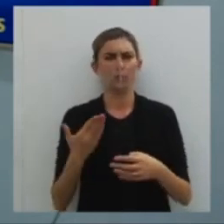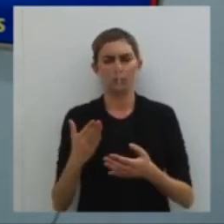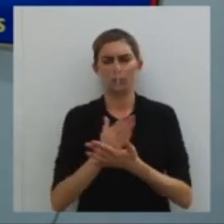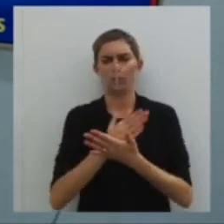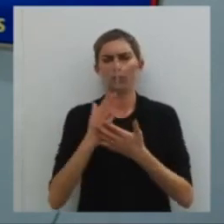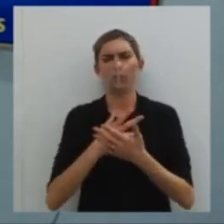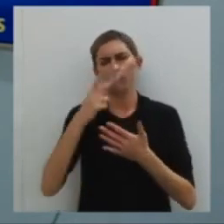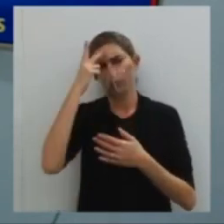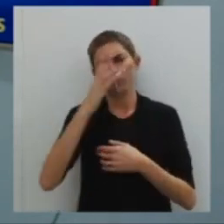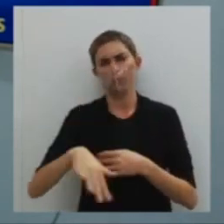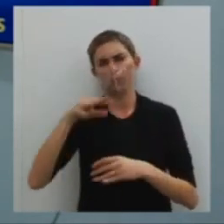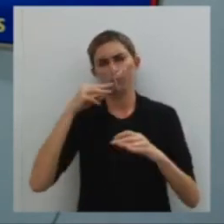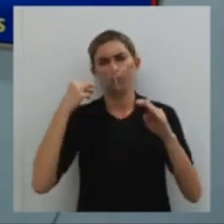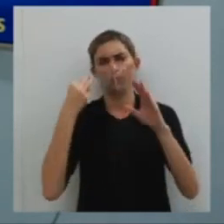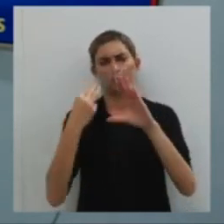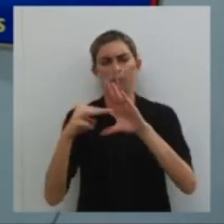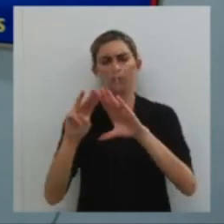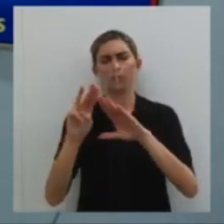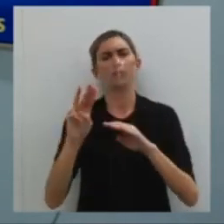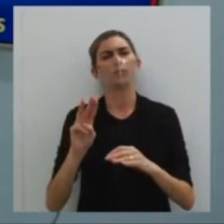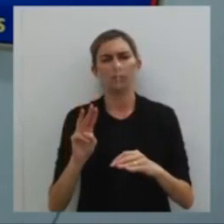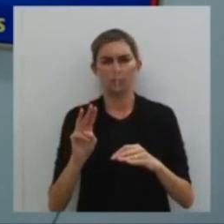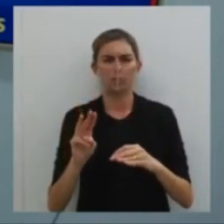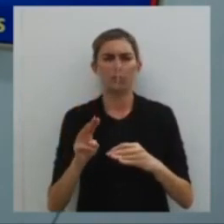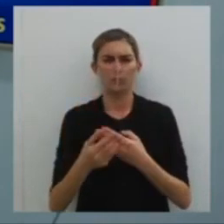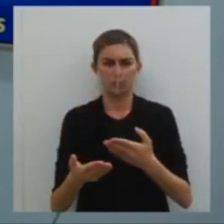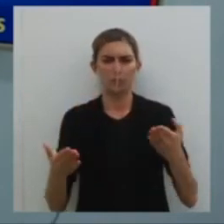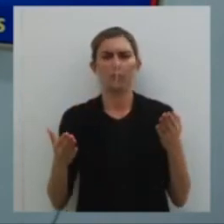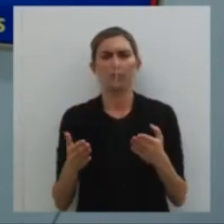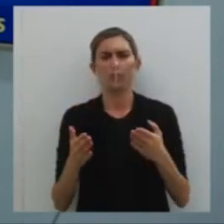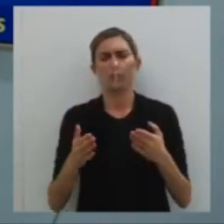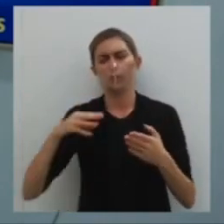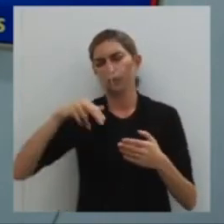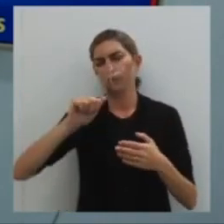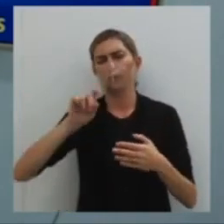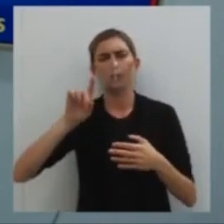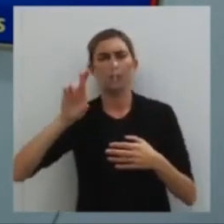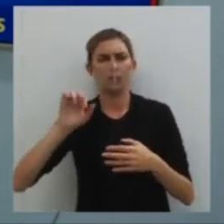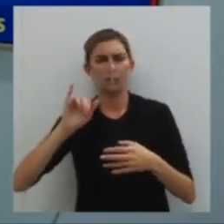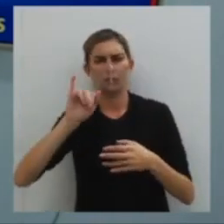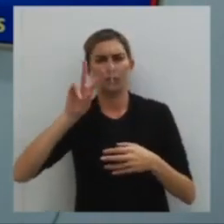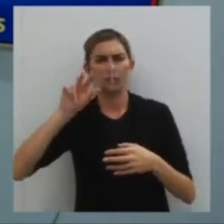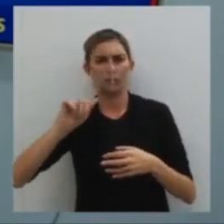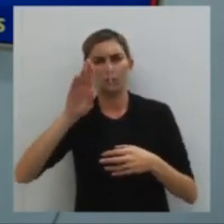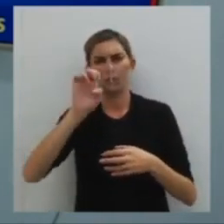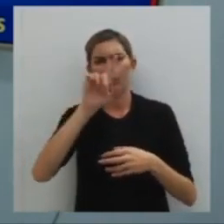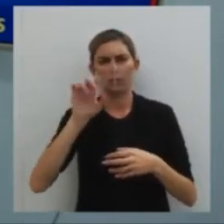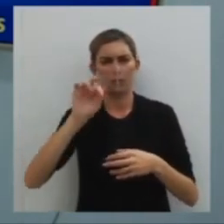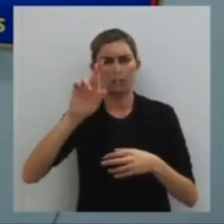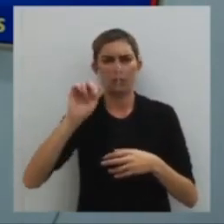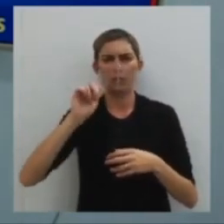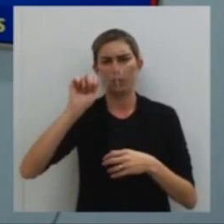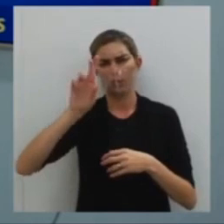alguém que mandou para mim aqui uma mensagem. Cadê? Isso, da Madre Iva Bezerra de Araújo, lá